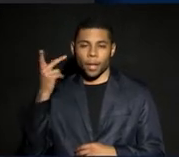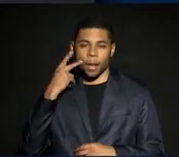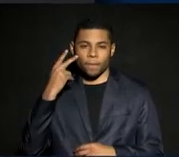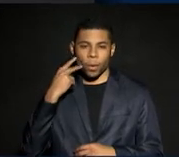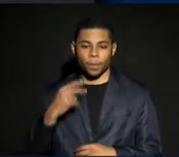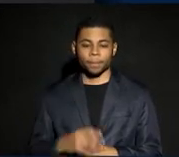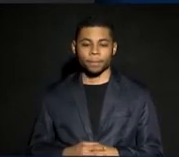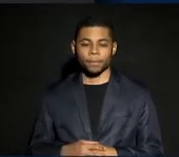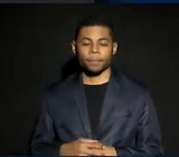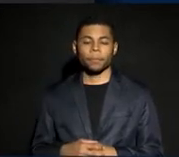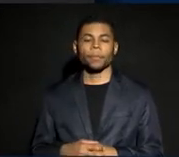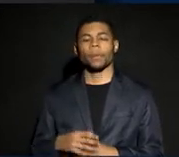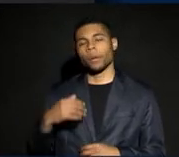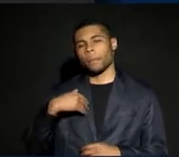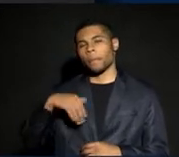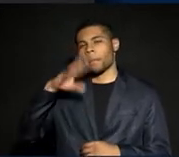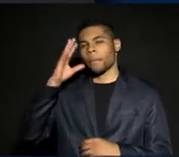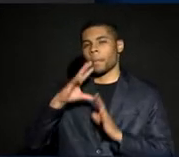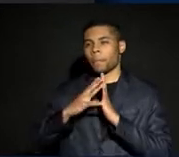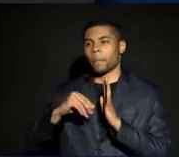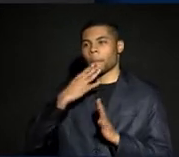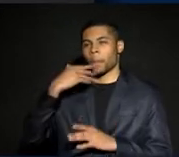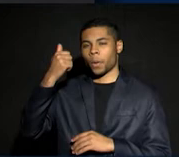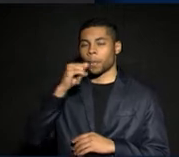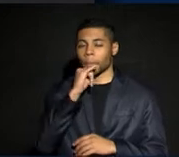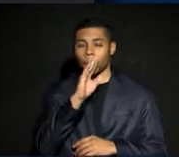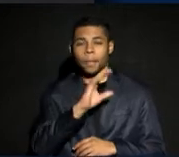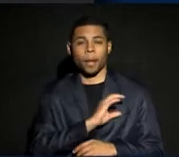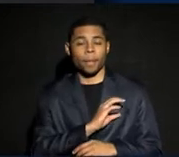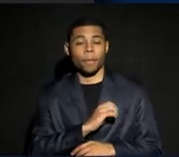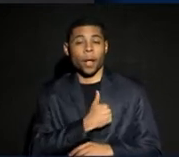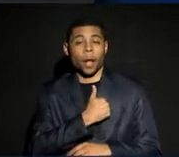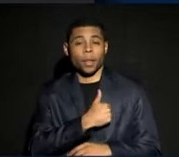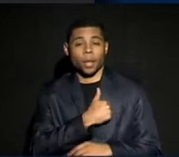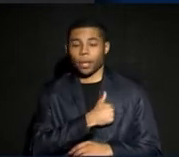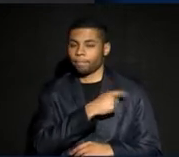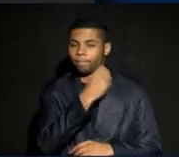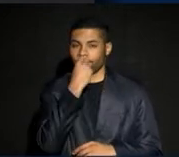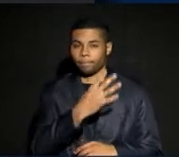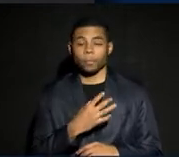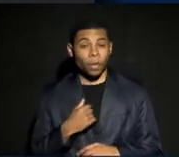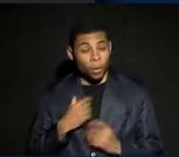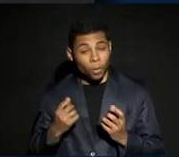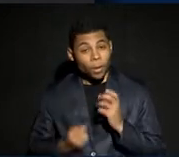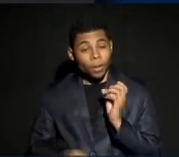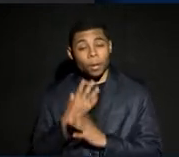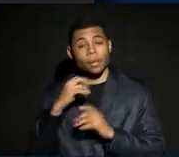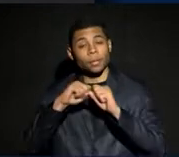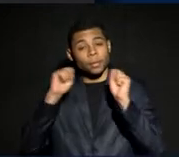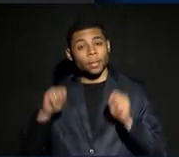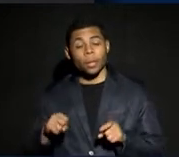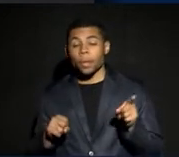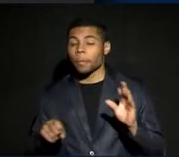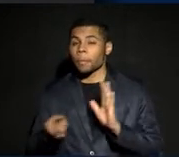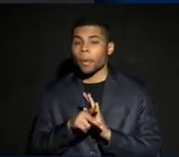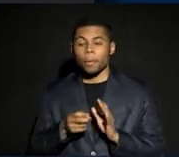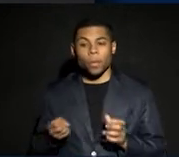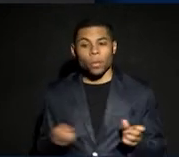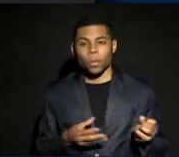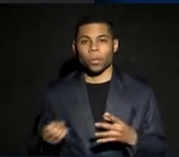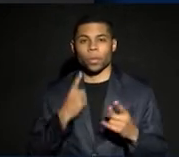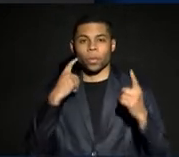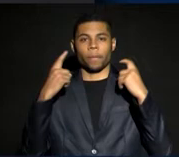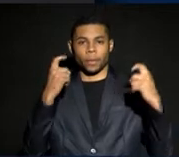é o melhor modelo que eu conheço, mas o canadense também é muito bom. Eu quero criar um sistema estadual de